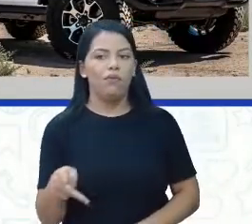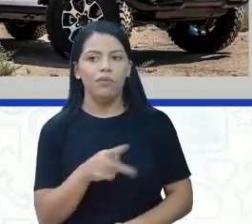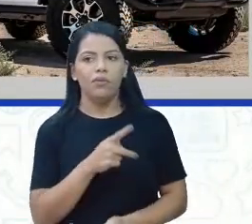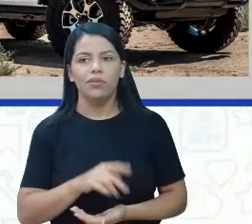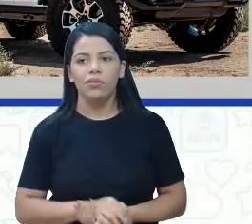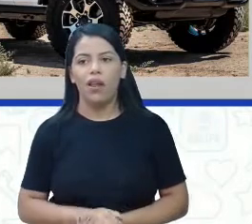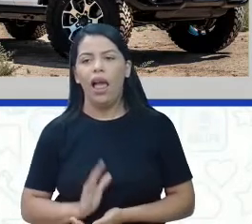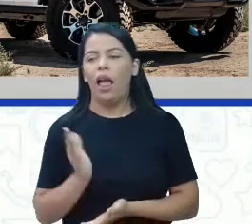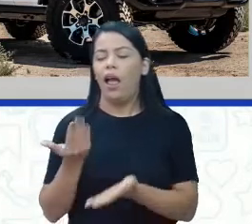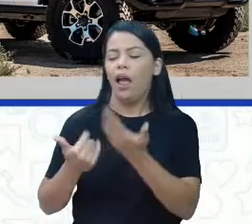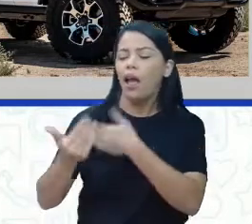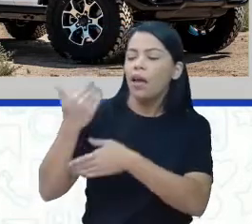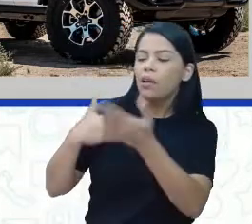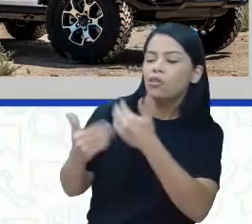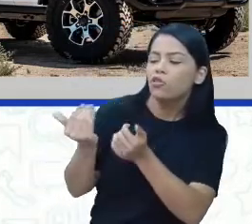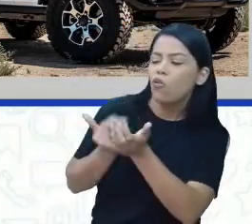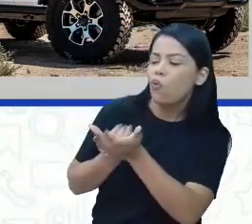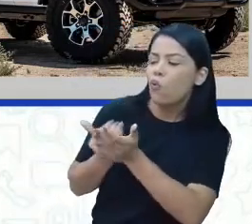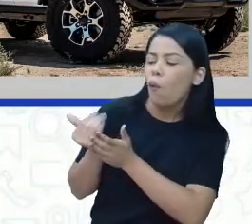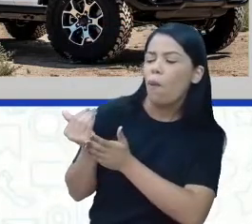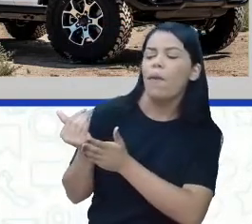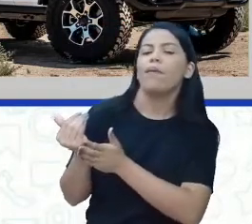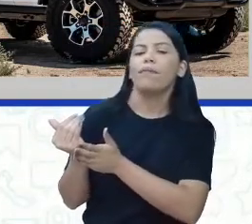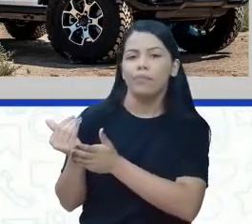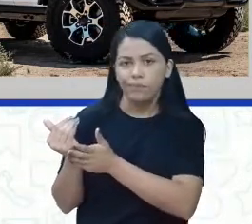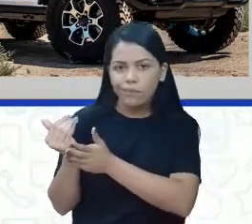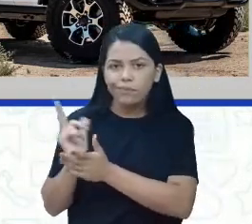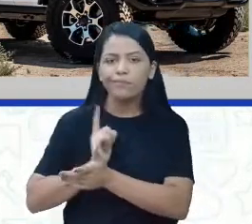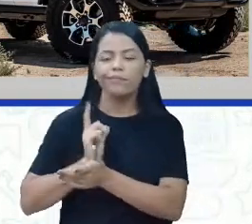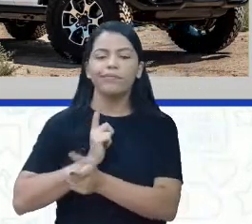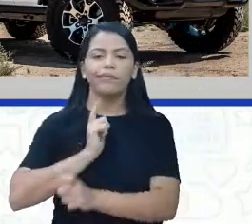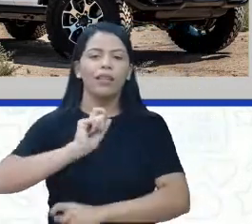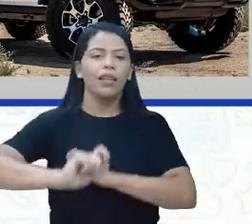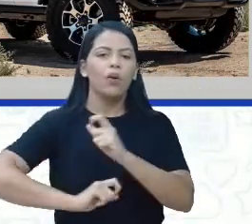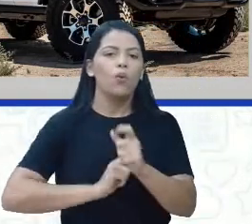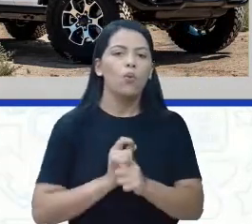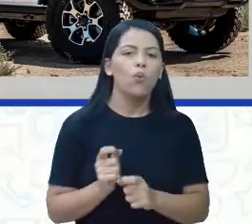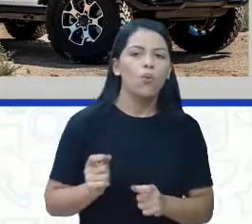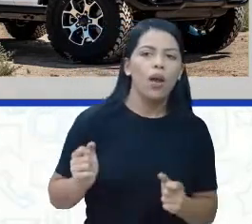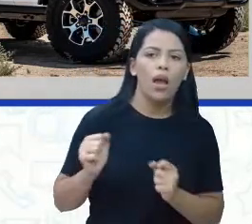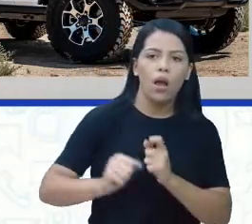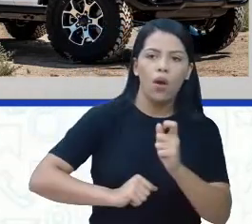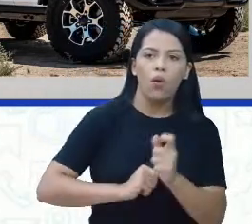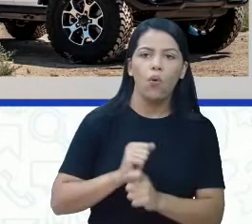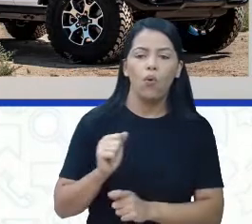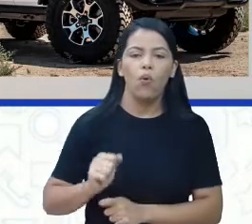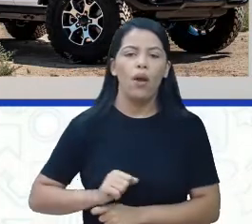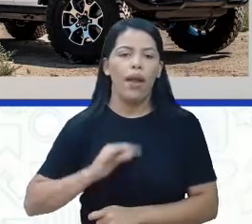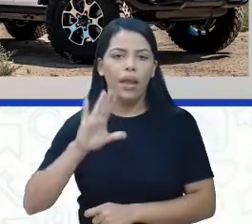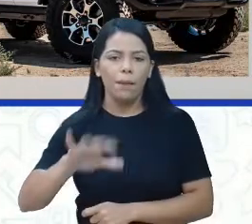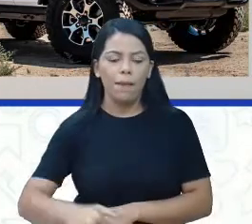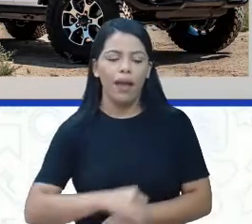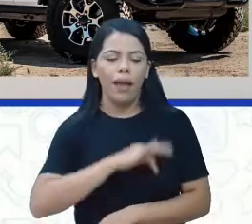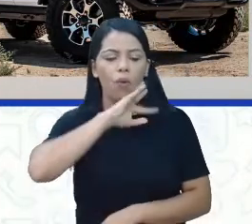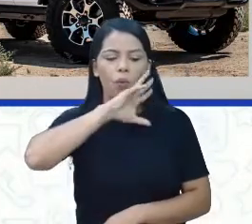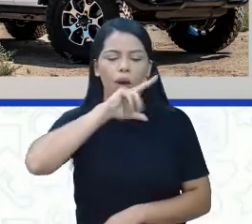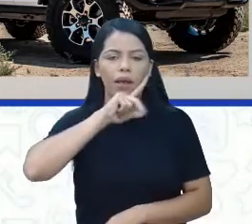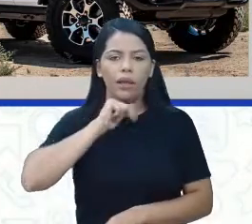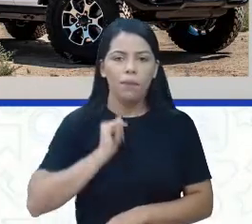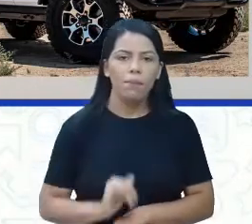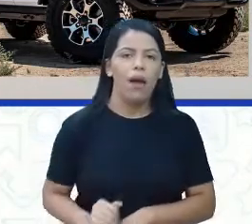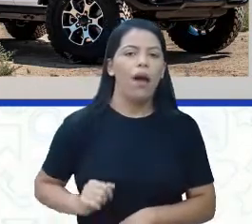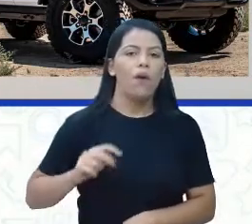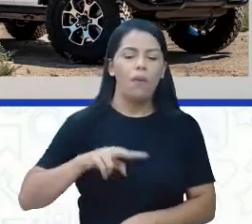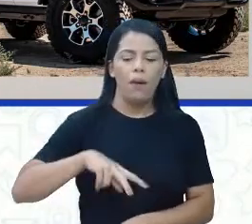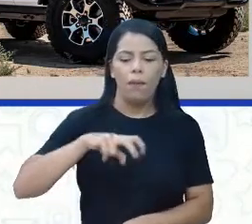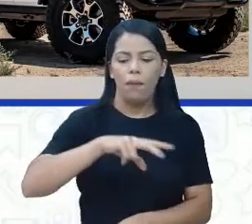Aquele começozinho lá bem arcaico, né? Começando com aquela questão toda da tração animal. Você era para ter colocado